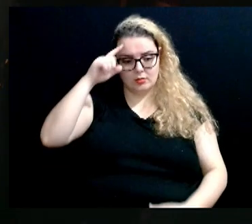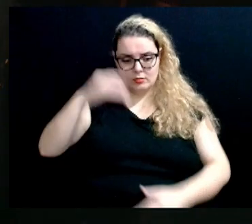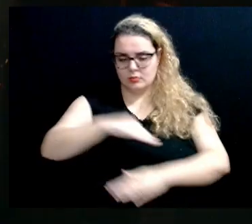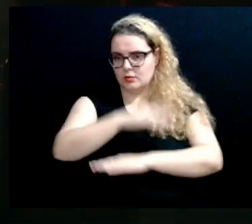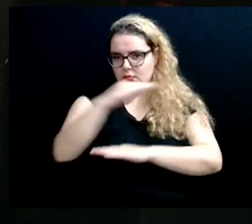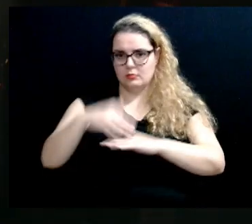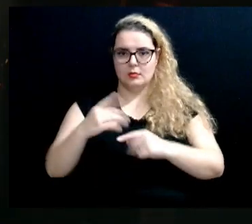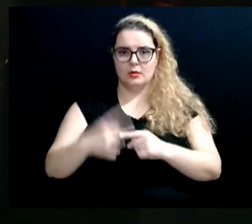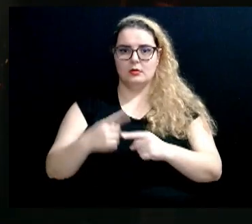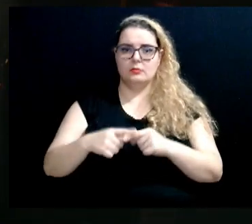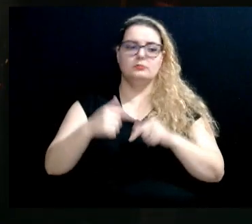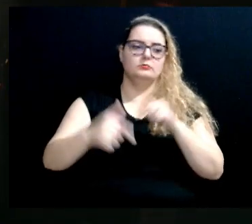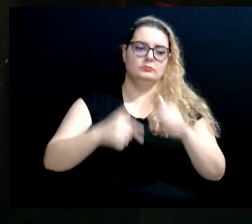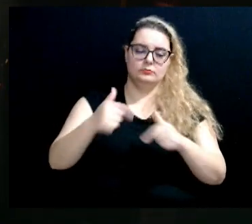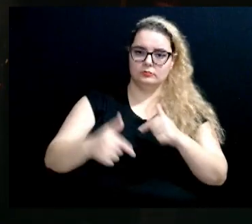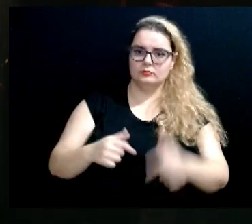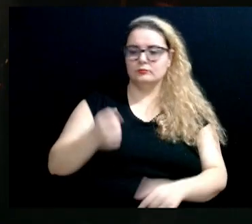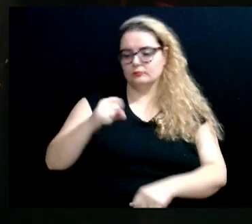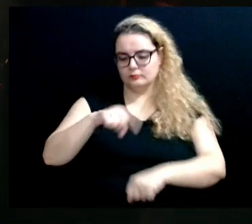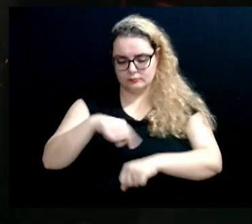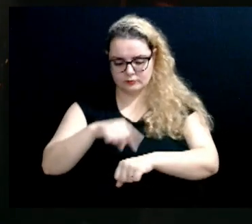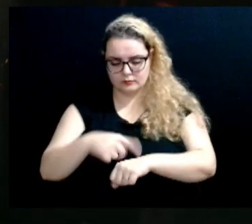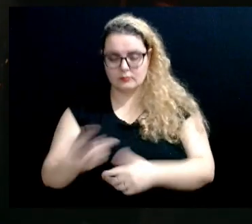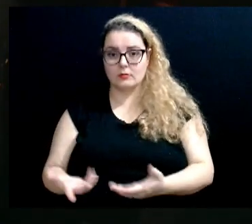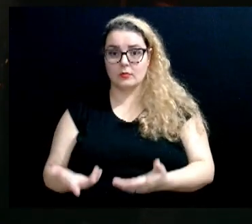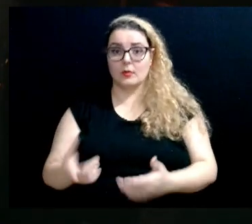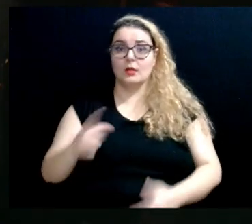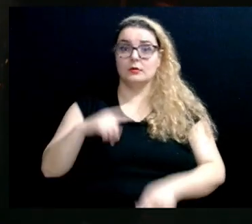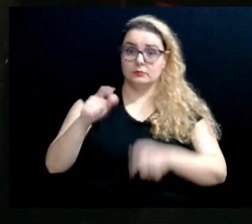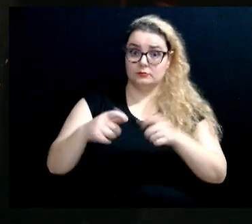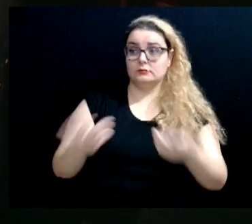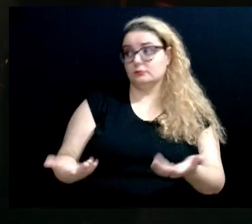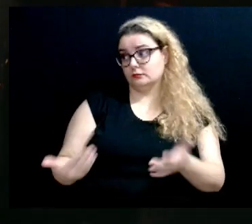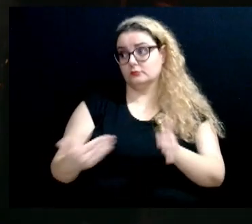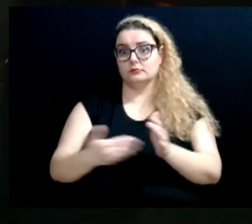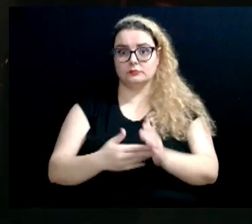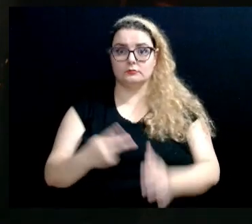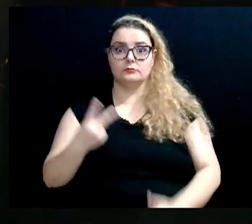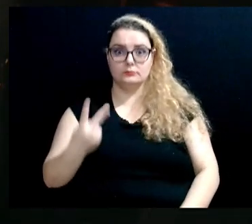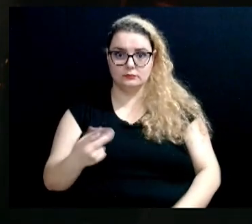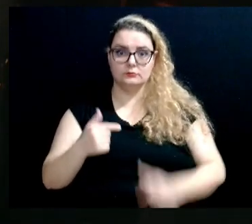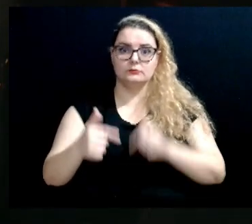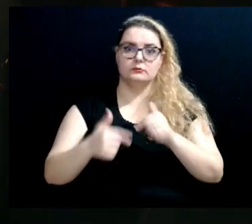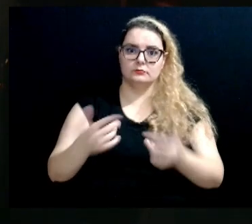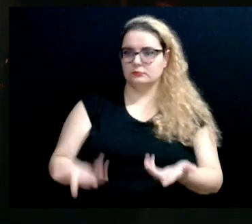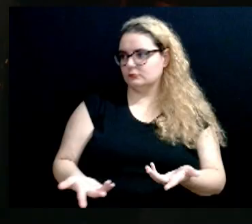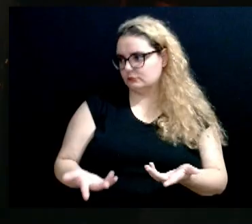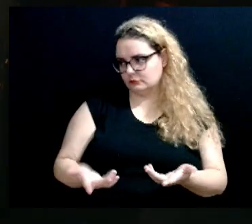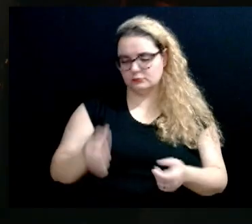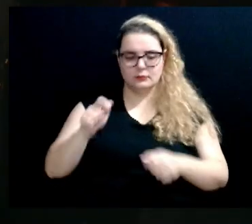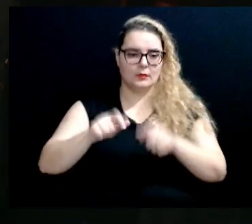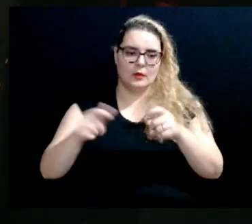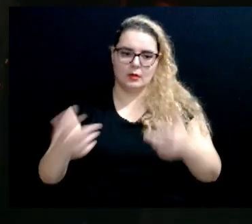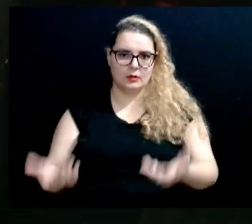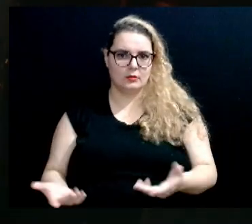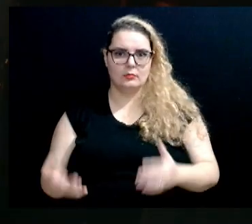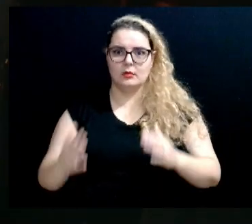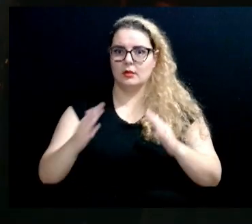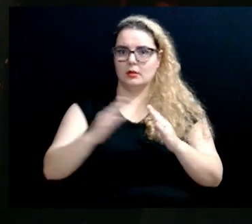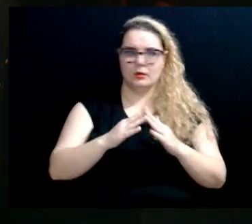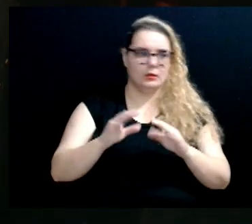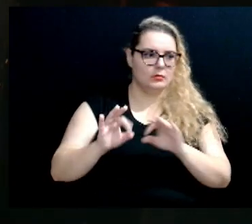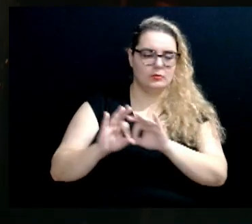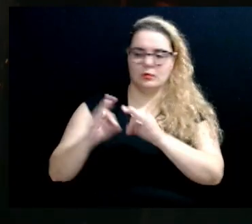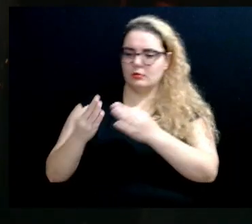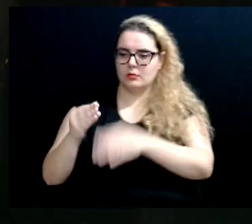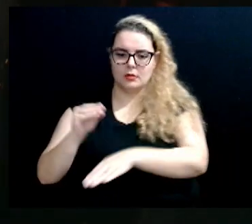trabalha às 8 horas, e aí tem gente que até tem 2 empregos, as pessoas têm casa, têm família, têm estudo,